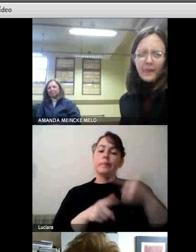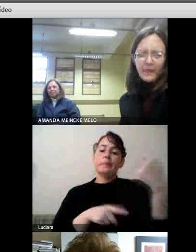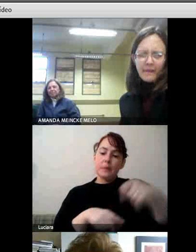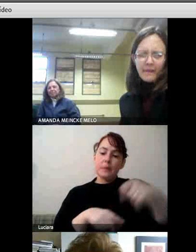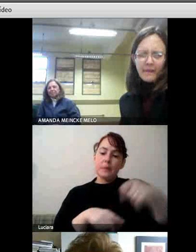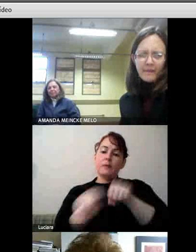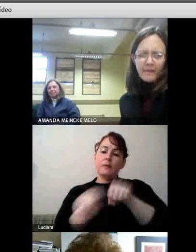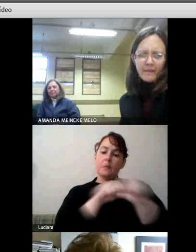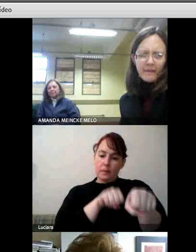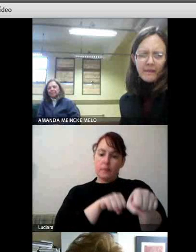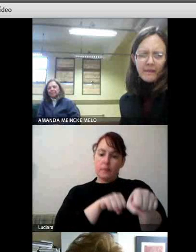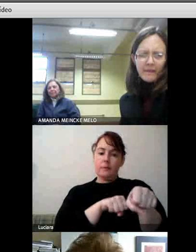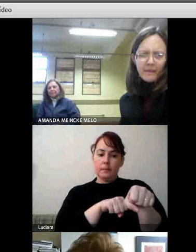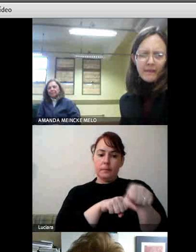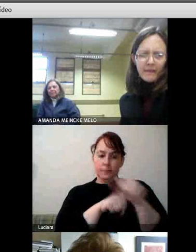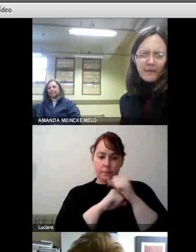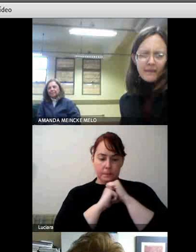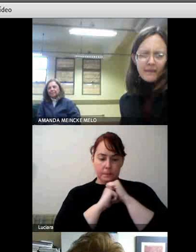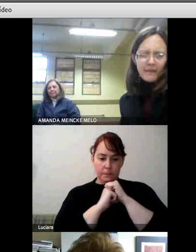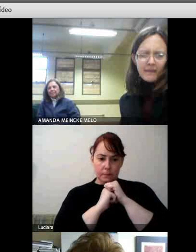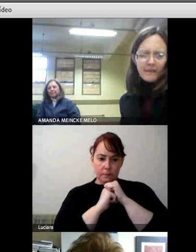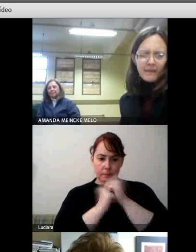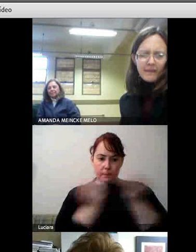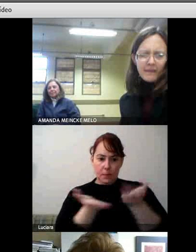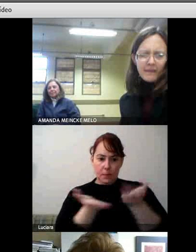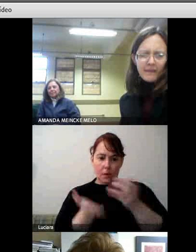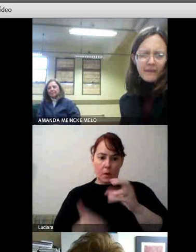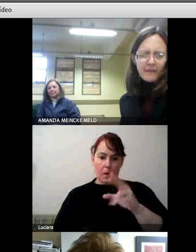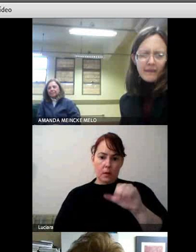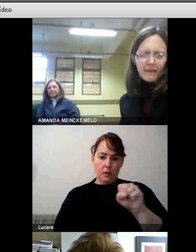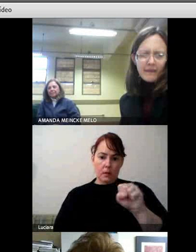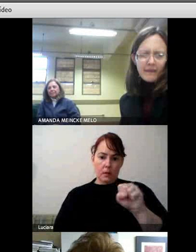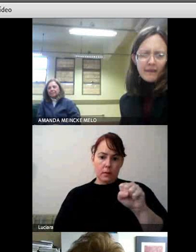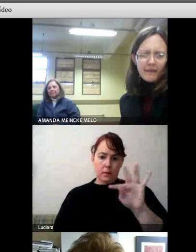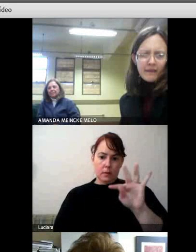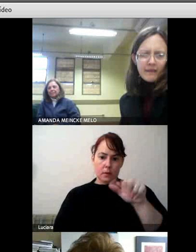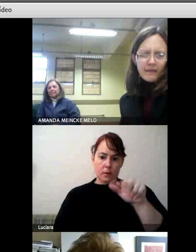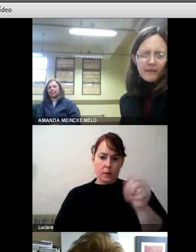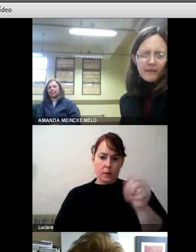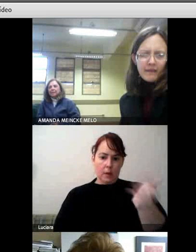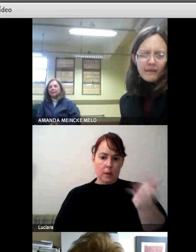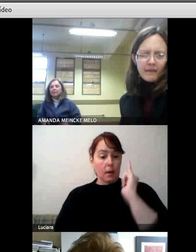Tá, querida, porque Cristina, eu. Cristina, queres fazer algum questionamento?